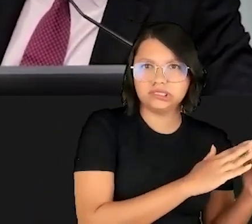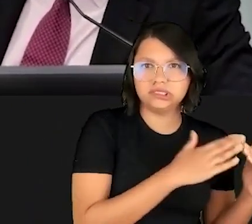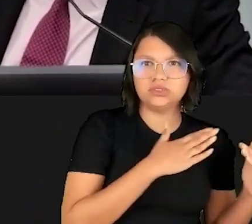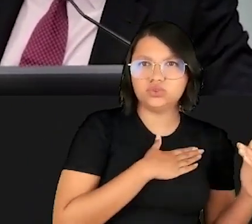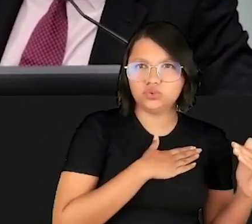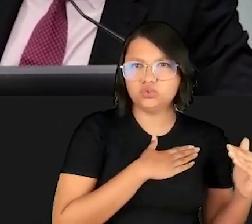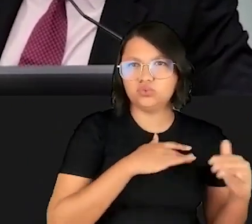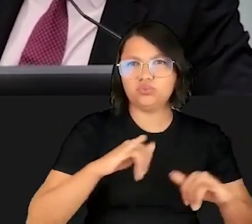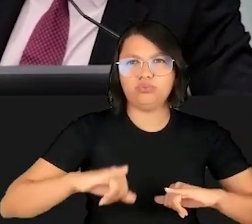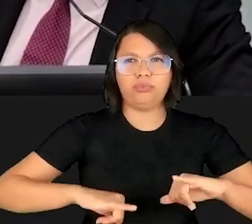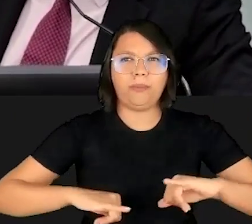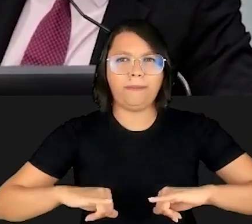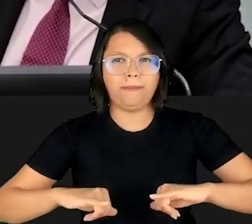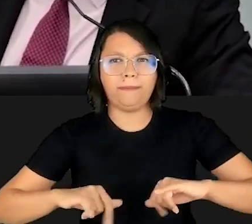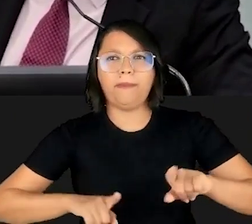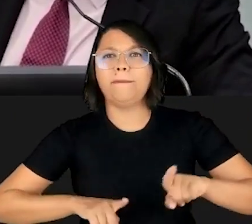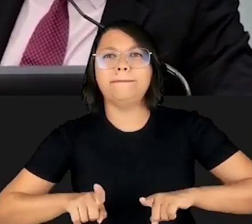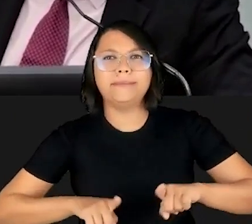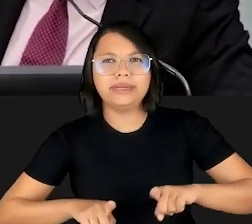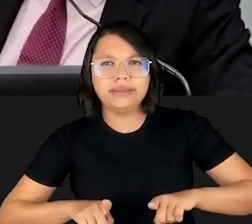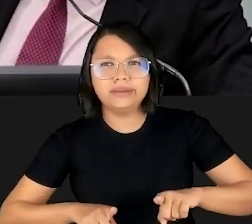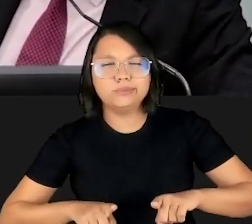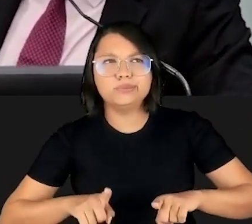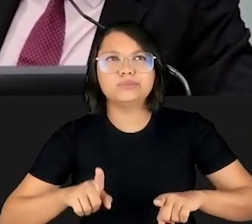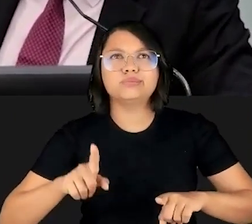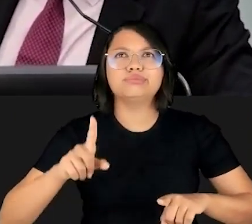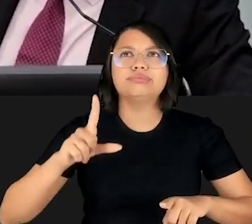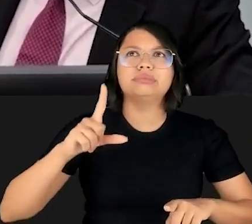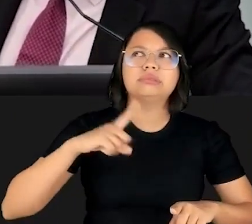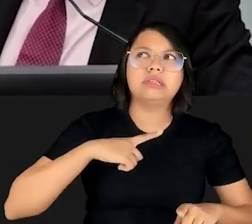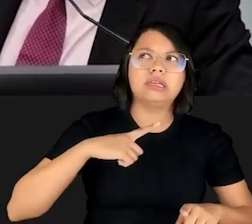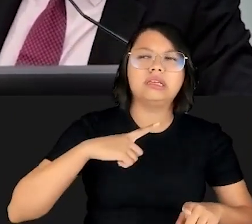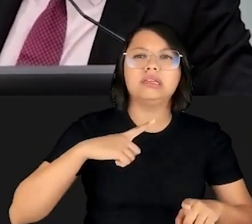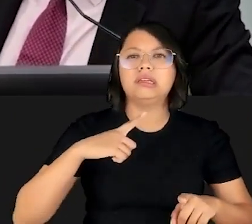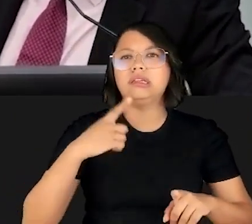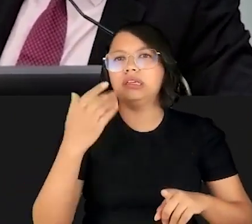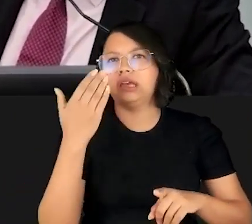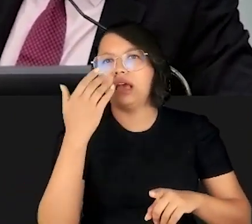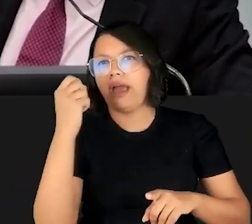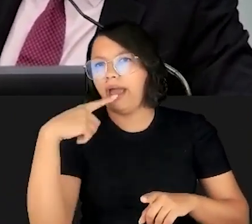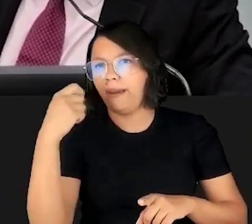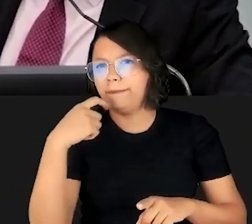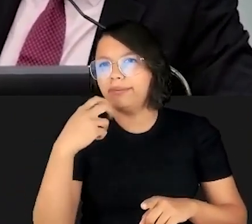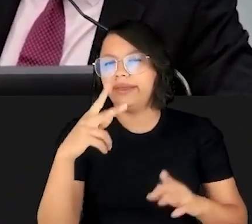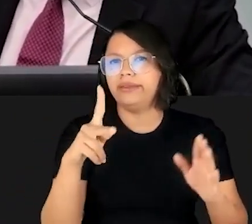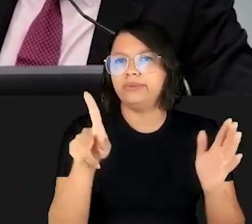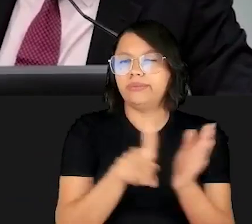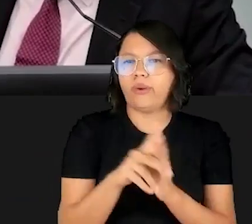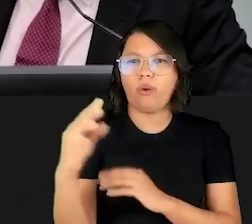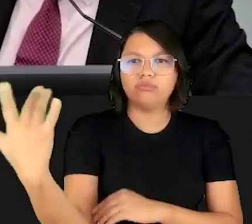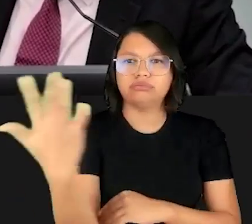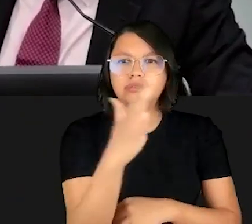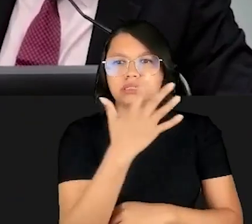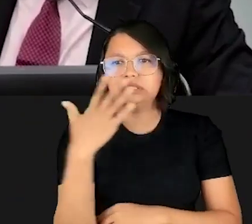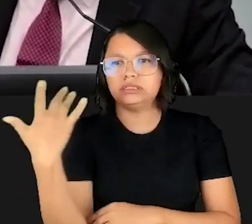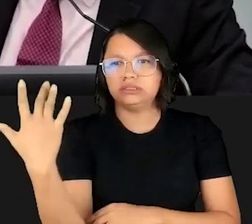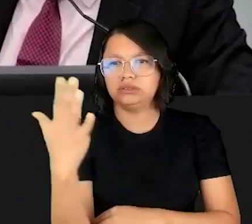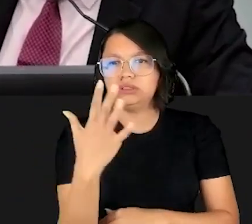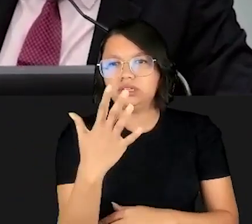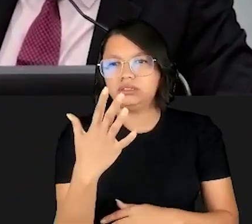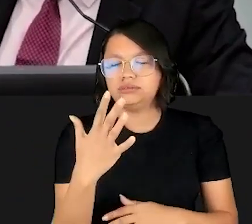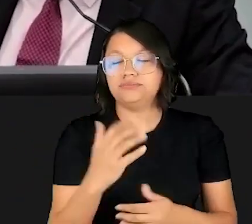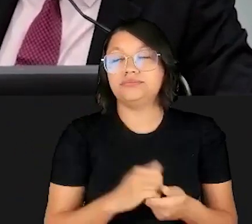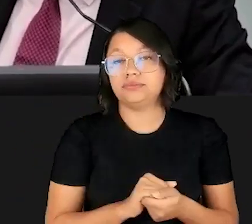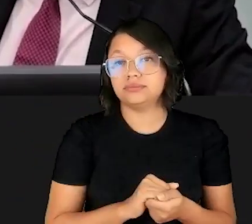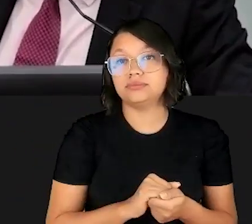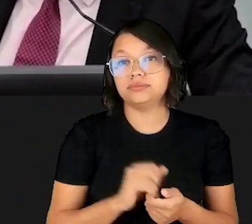de planta tal ou tomou tal medicamento e ficou boa. Curas milagrosas acontecem, milagres acontecem, eles existem.